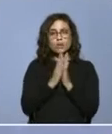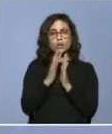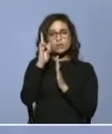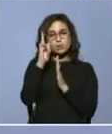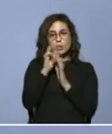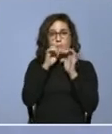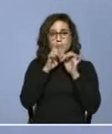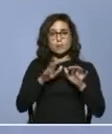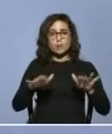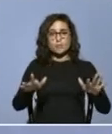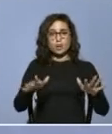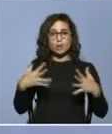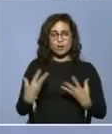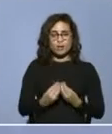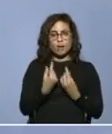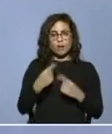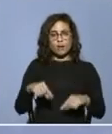Deus que nos envolve.